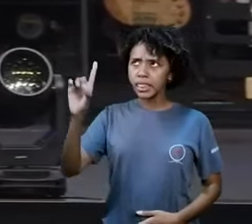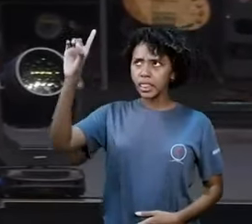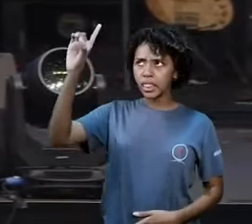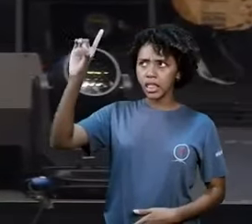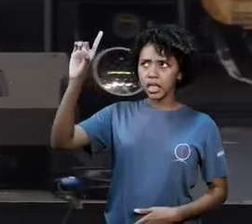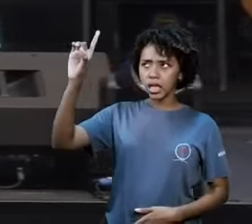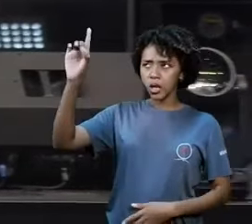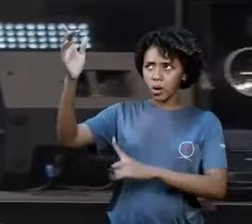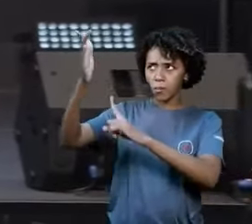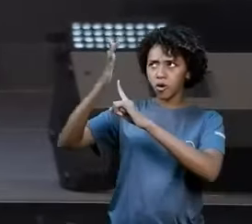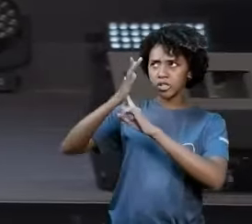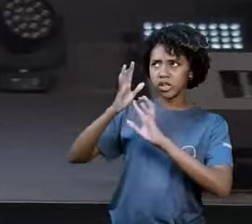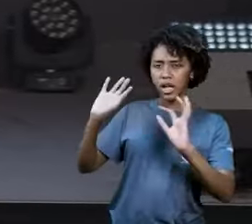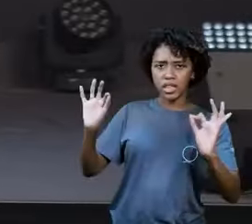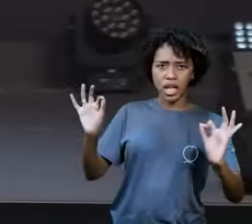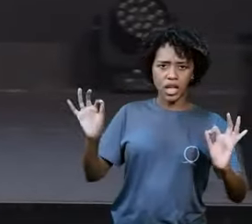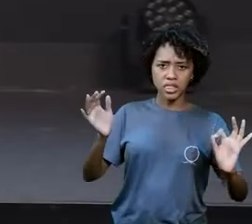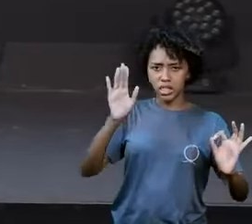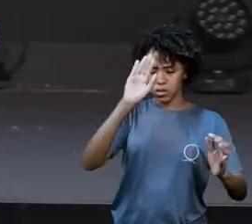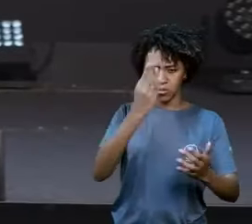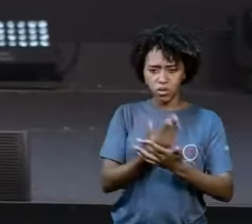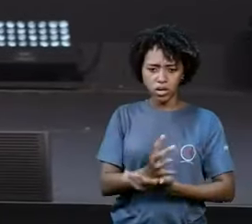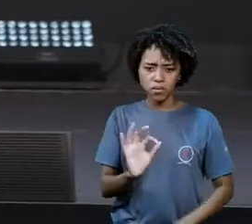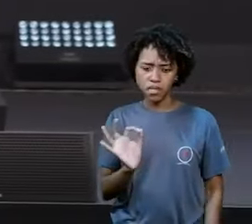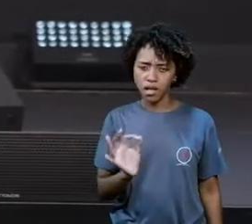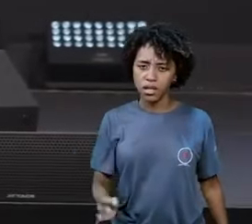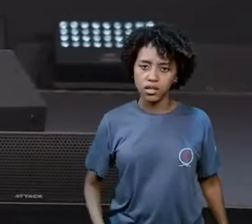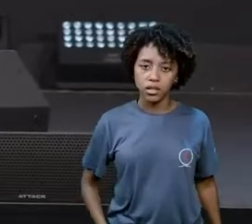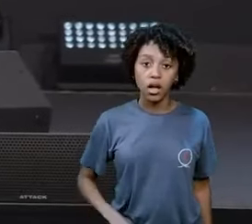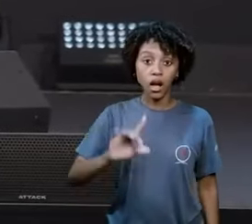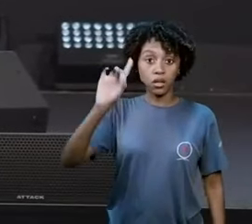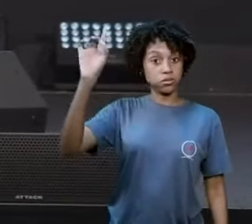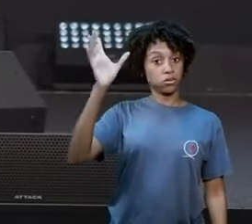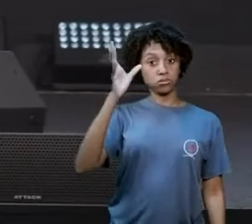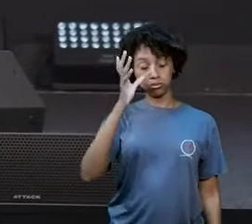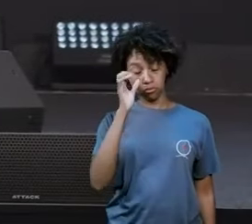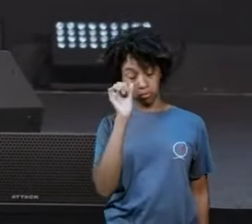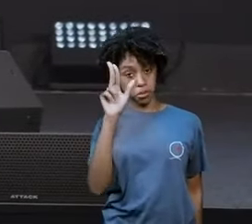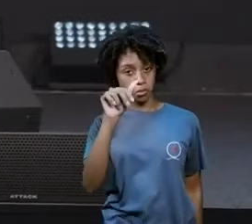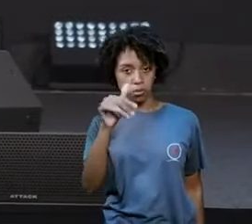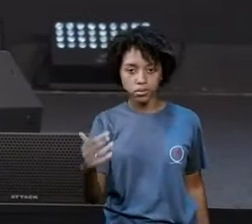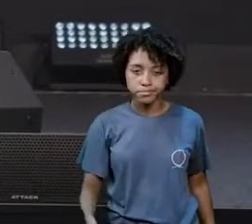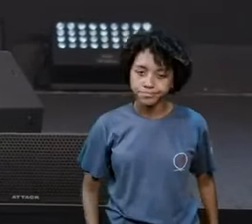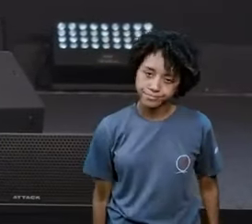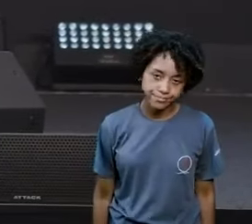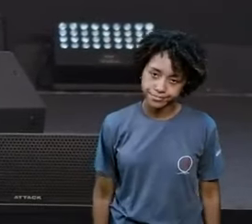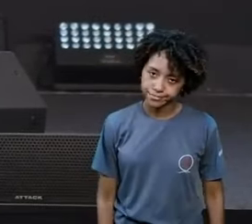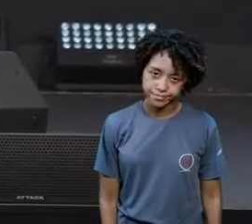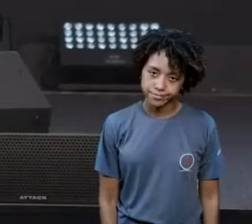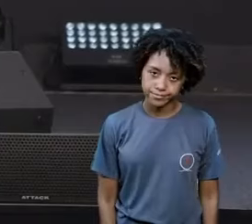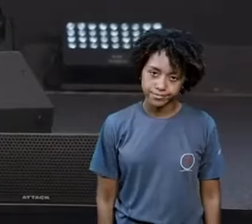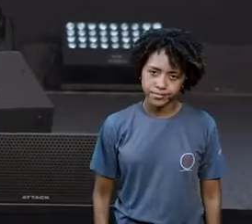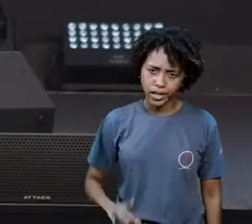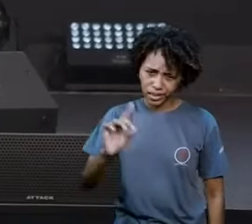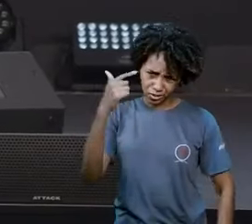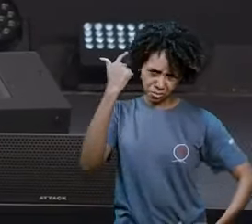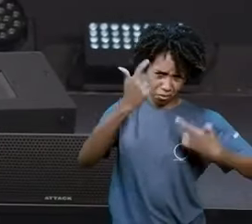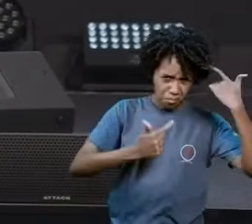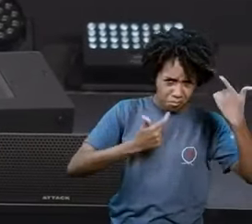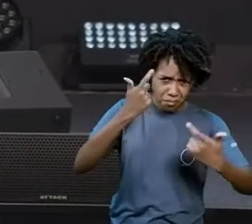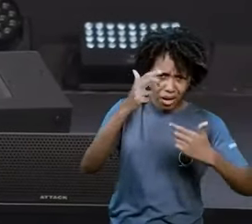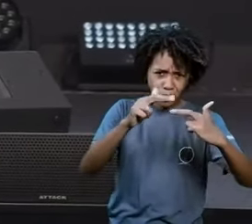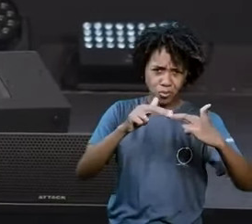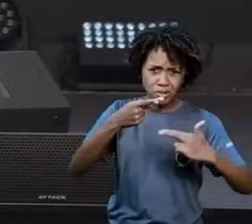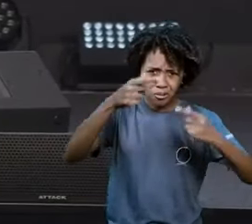se mostrar para mim eu eu também não creio nele olha Deus vai ficar sem dormir na linguagem Popular Deus tá tão preocupado com